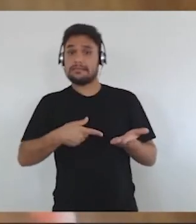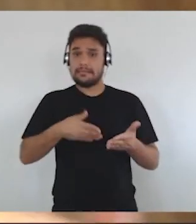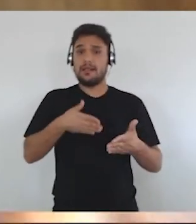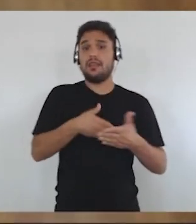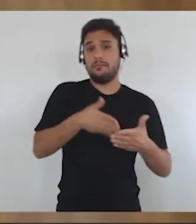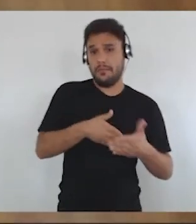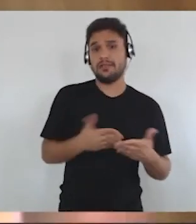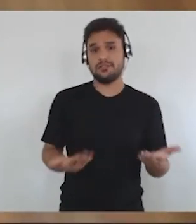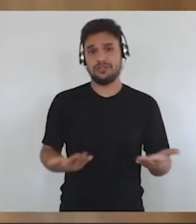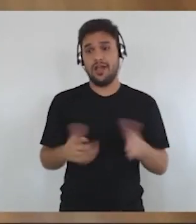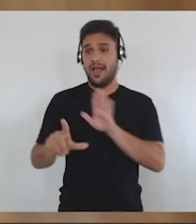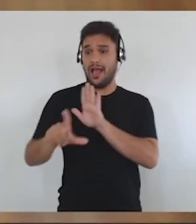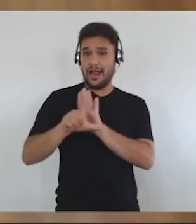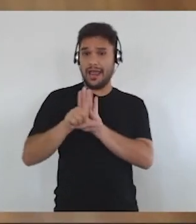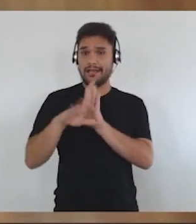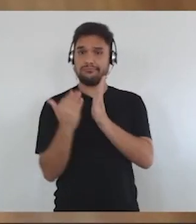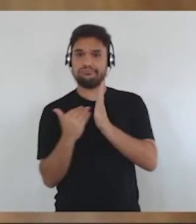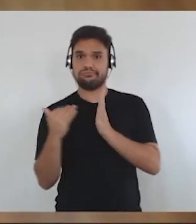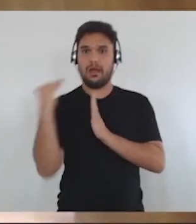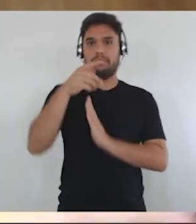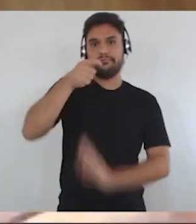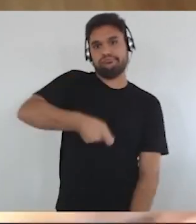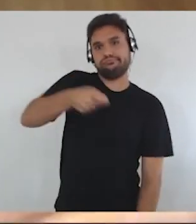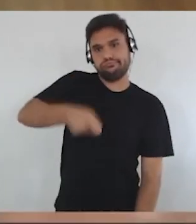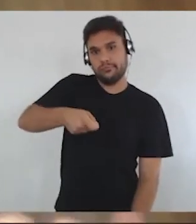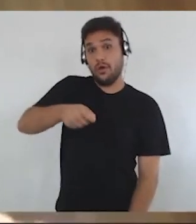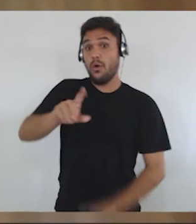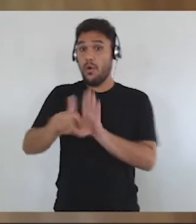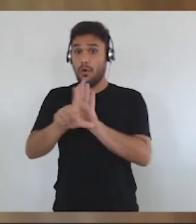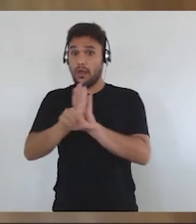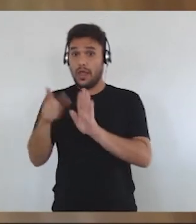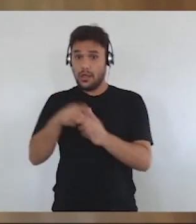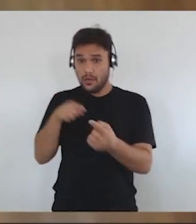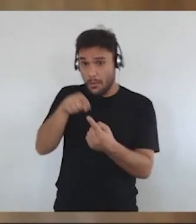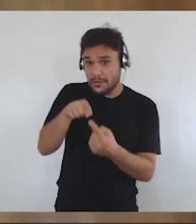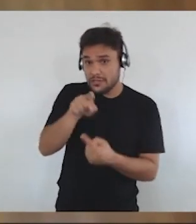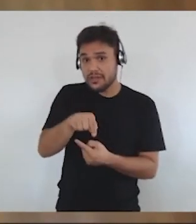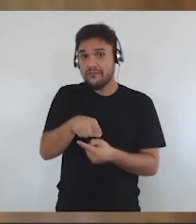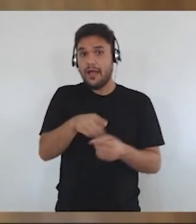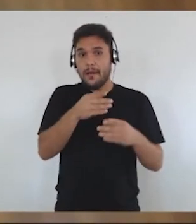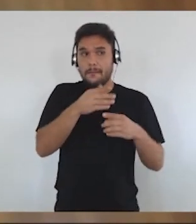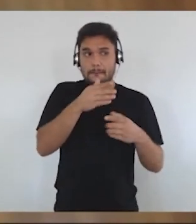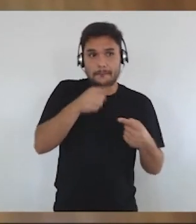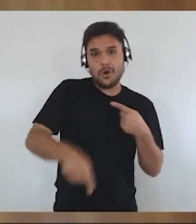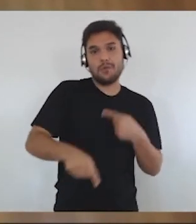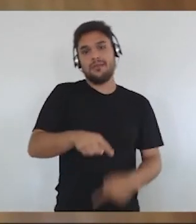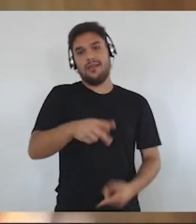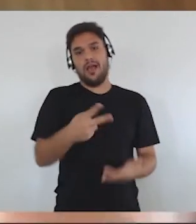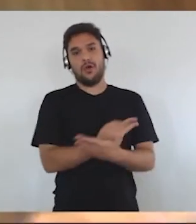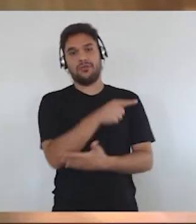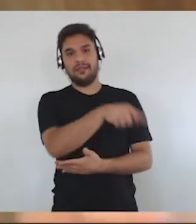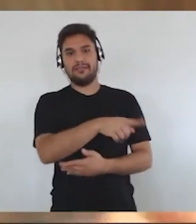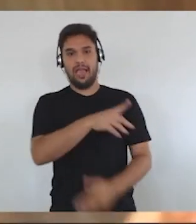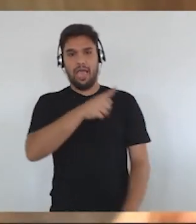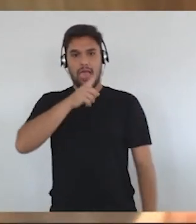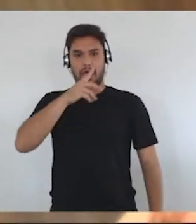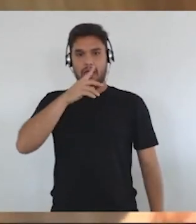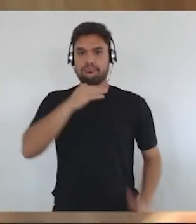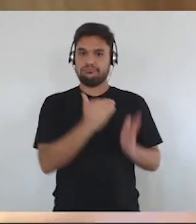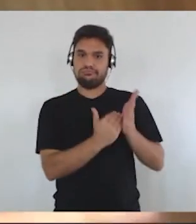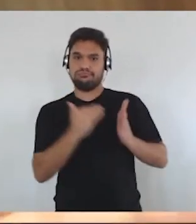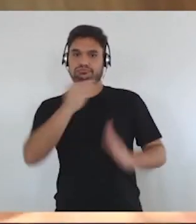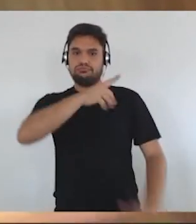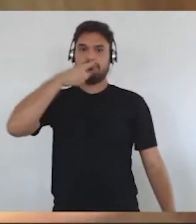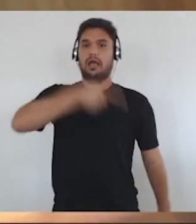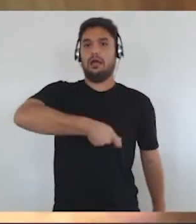os meios, e que a lei de abuso de autoridade visa justamente inibir esses abusos, essas arbitrariedades contra o cidadão.